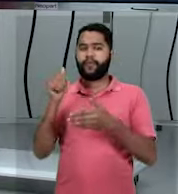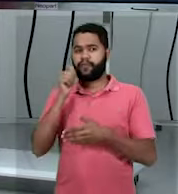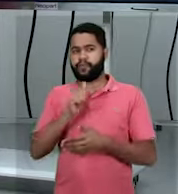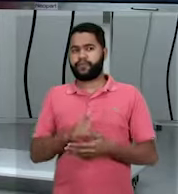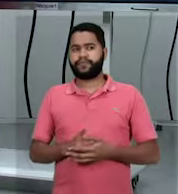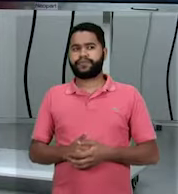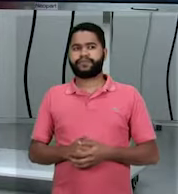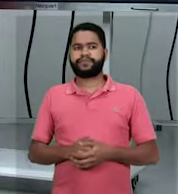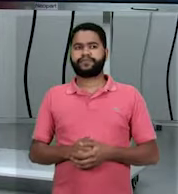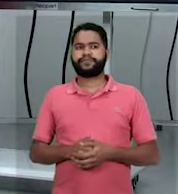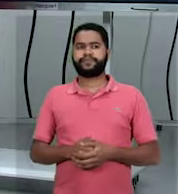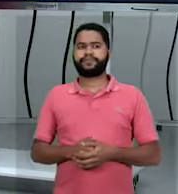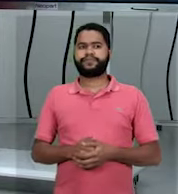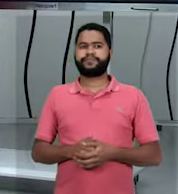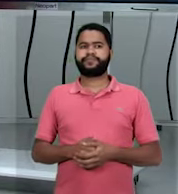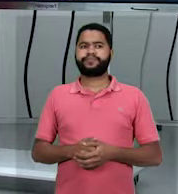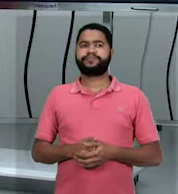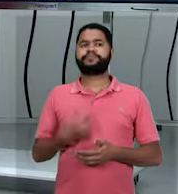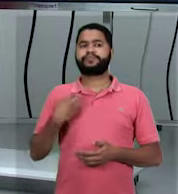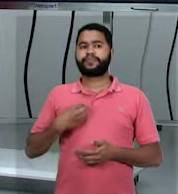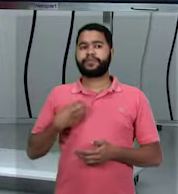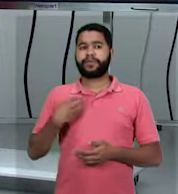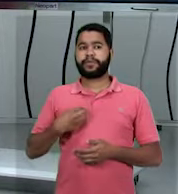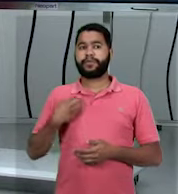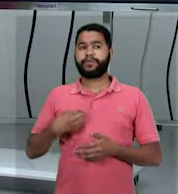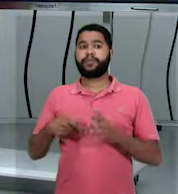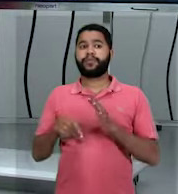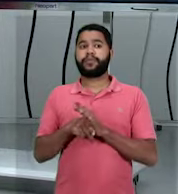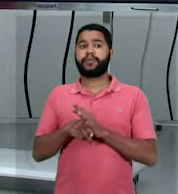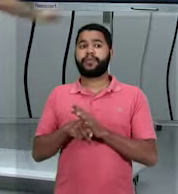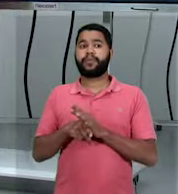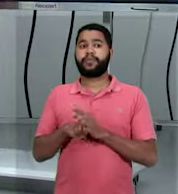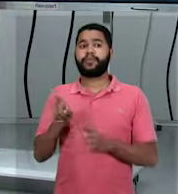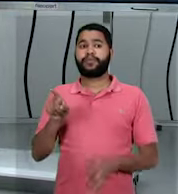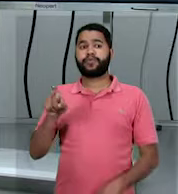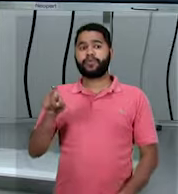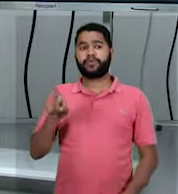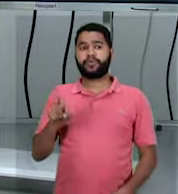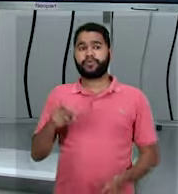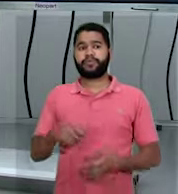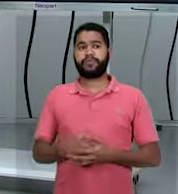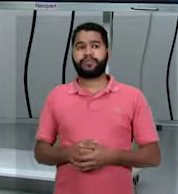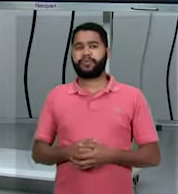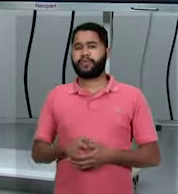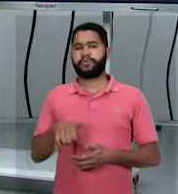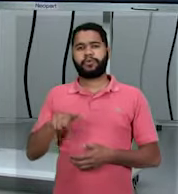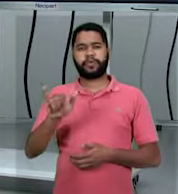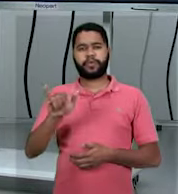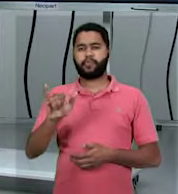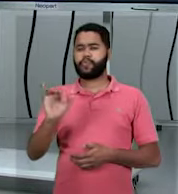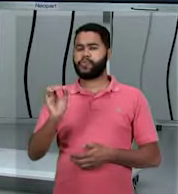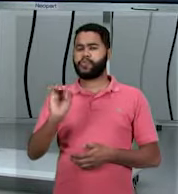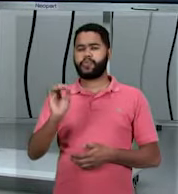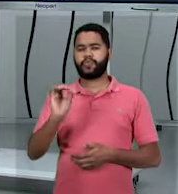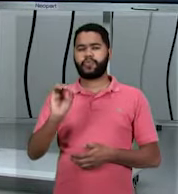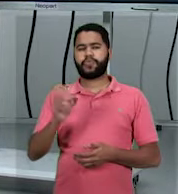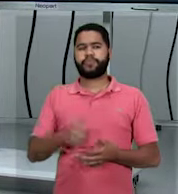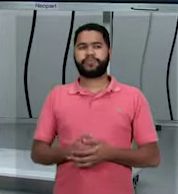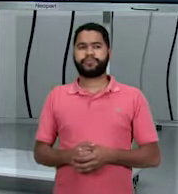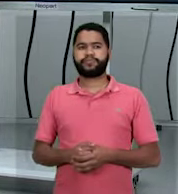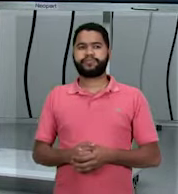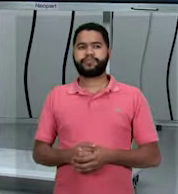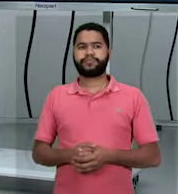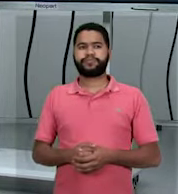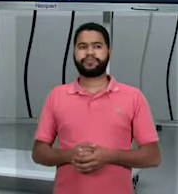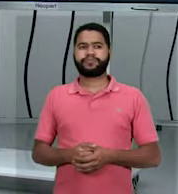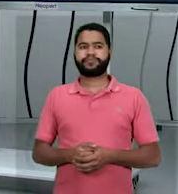Ou seja, elas vão estar presentes do quê? No cromossomo X. Não vai ser no cromossomo Y, não. Então, aí nós